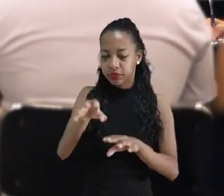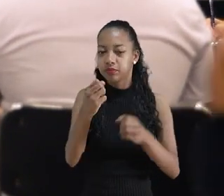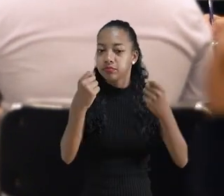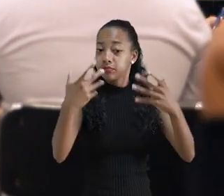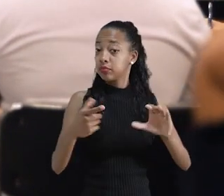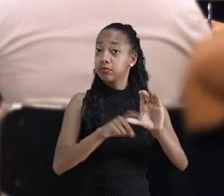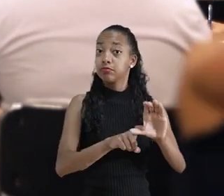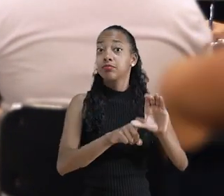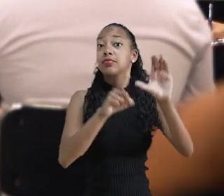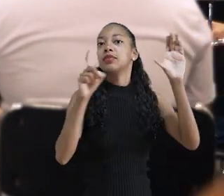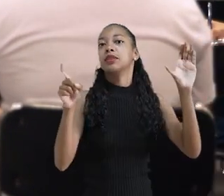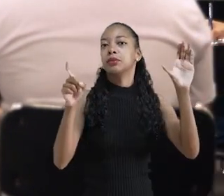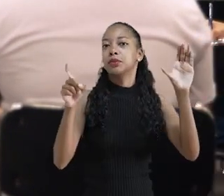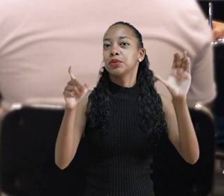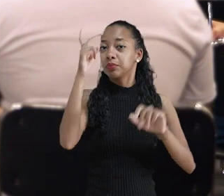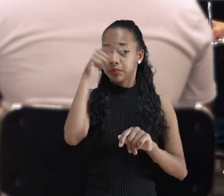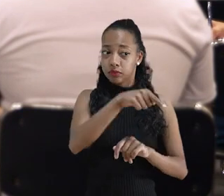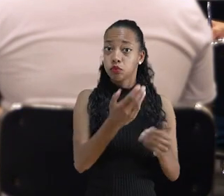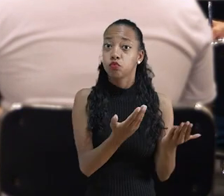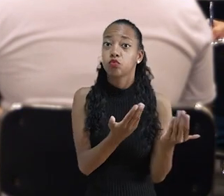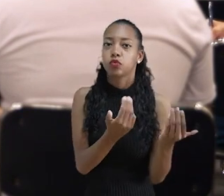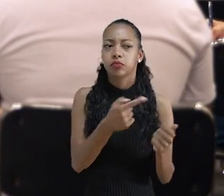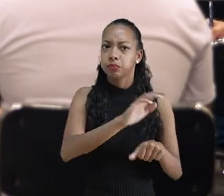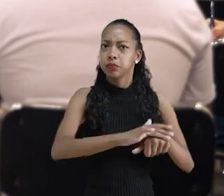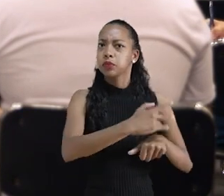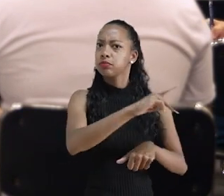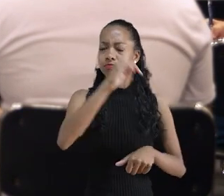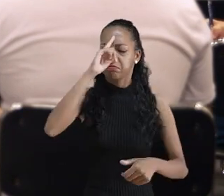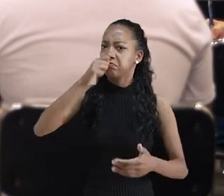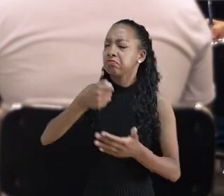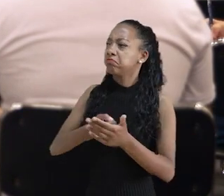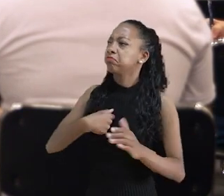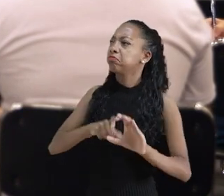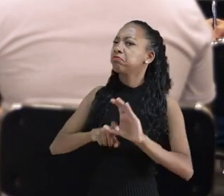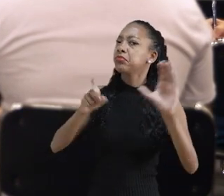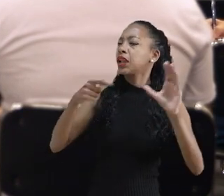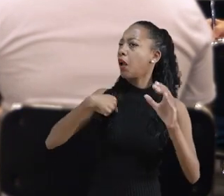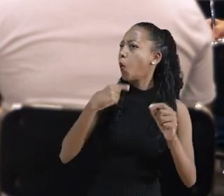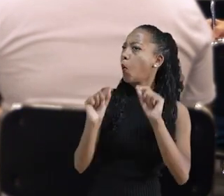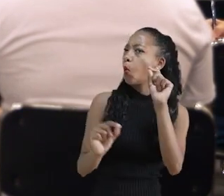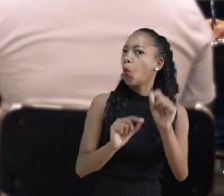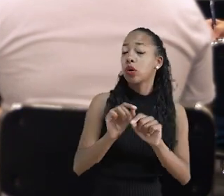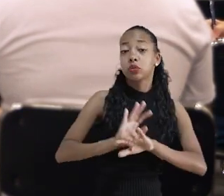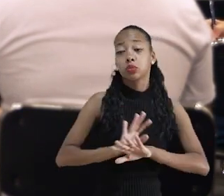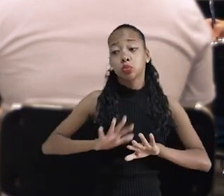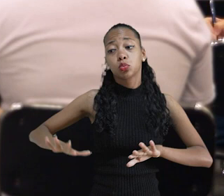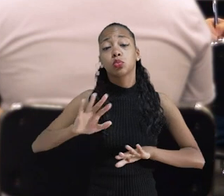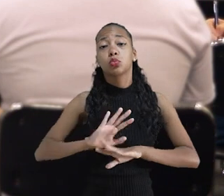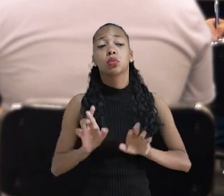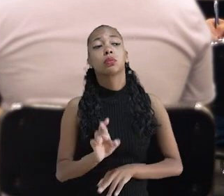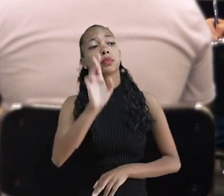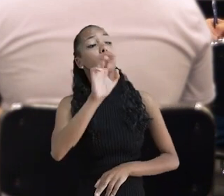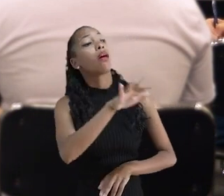fazer do Estudante ali como protagonista tomando as decisões e ficamos numa posição de mediar